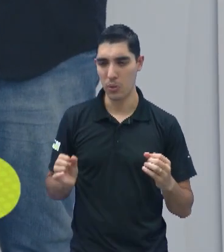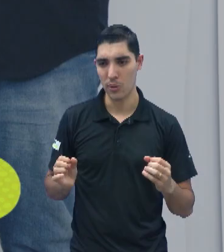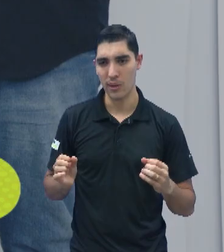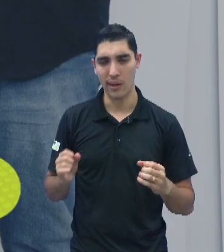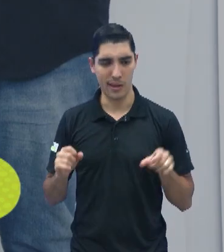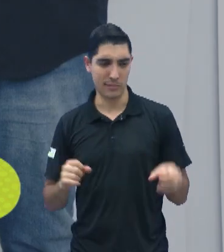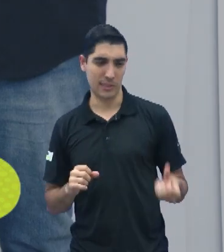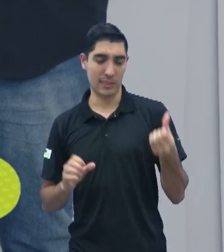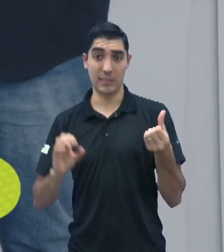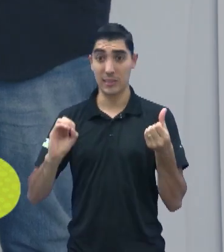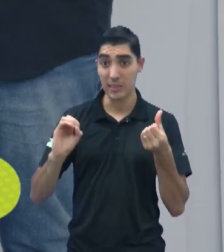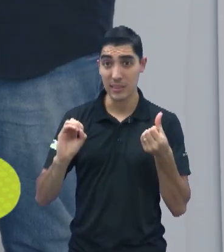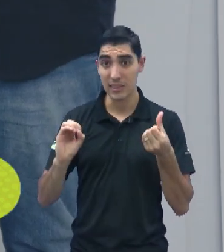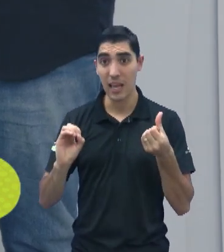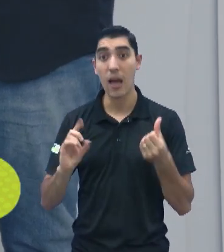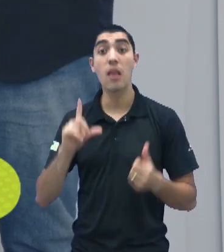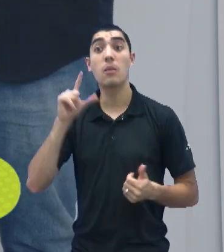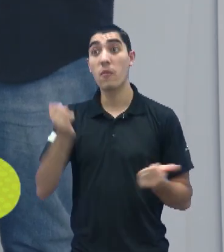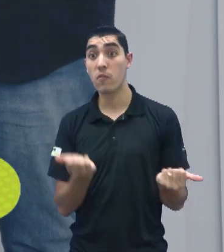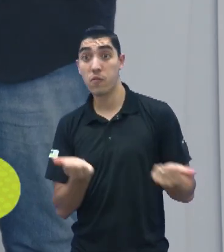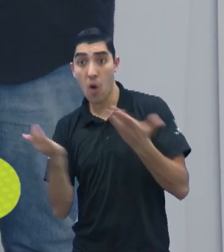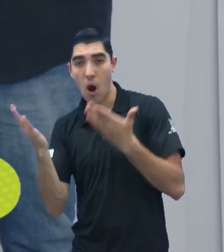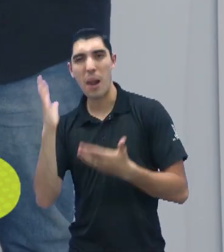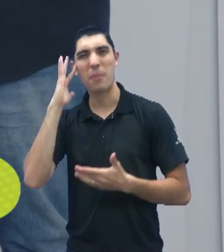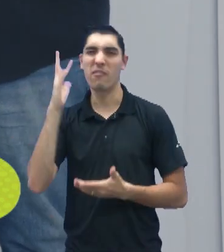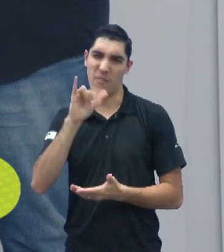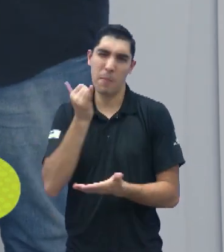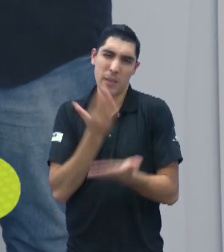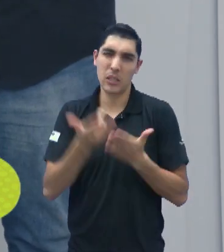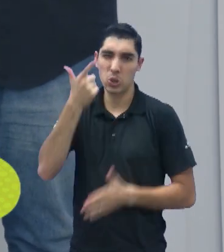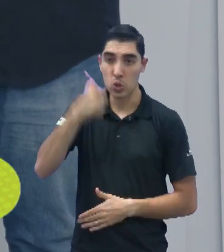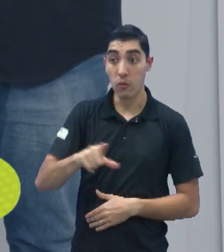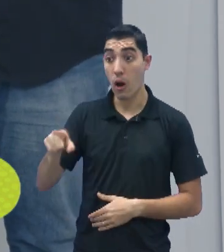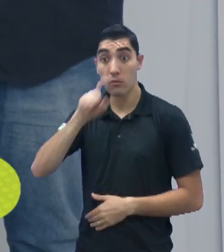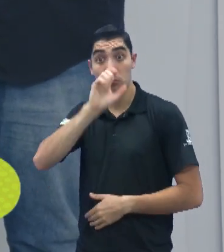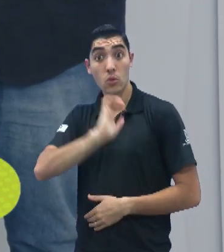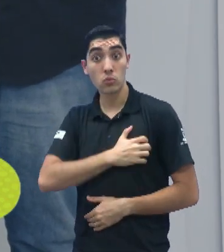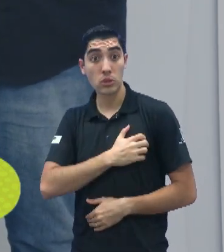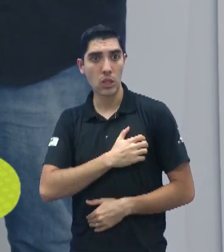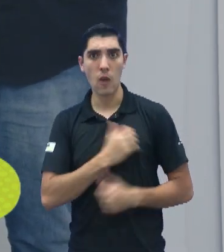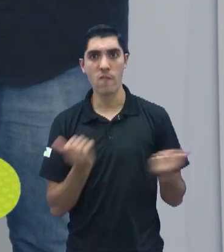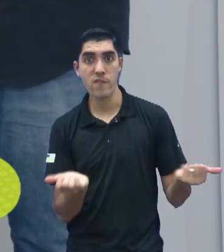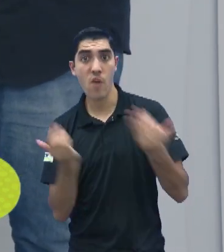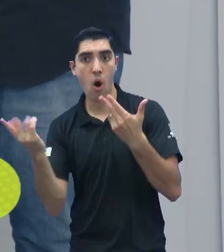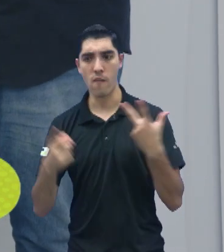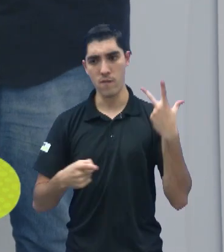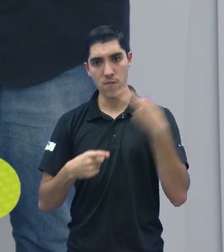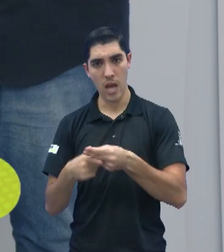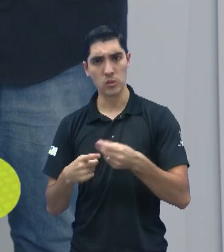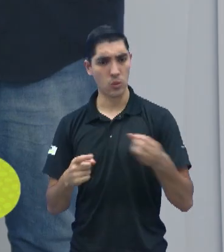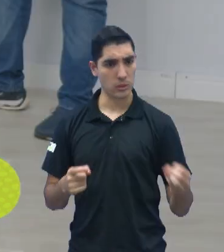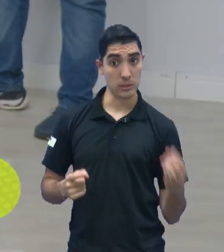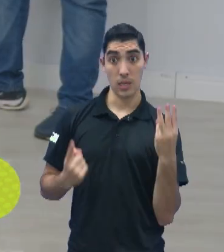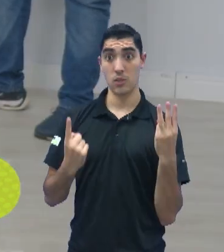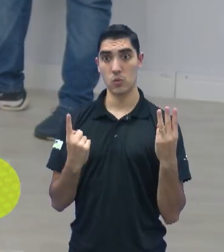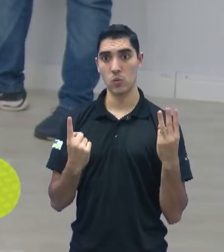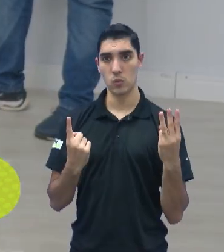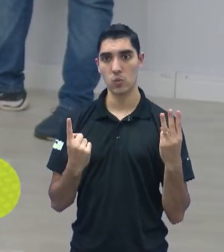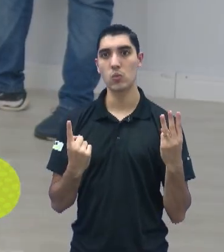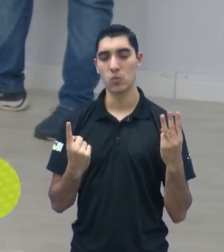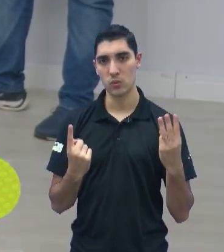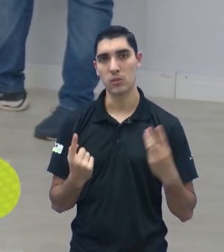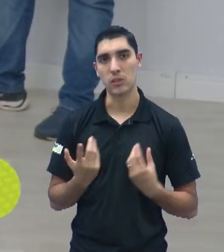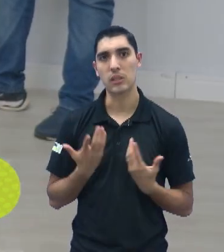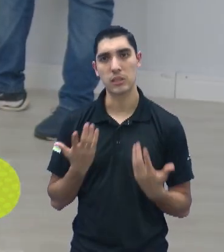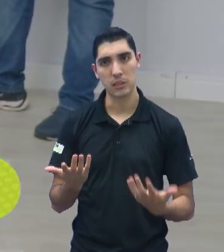Martins Pereira pro Corinthians, quando for pra lá vai tomar outra sapecada. Seu time foi lá e ganhou lá na Fazendinha 3-1, se não me falha a memória, com o Corinthians.